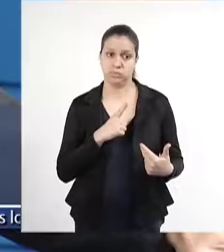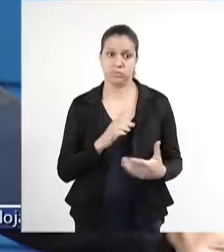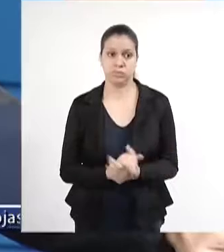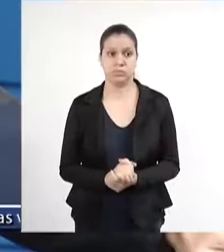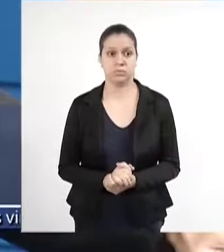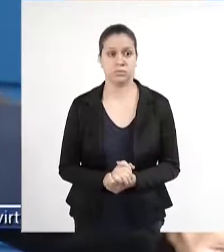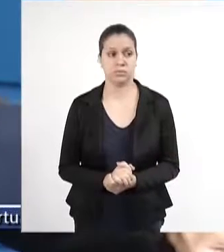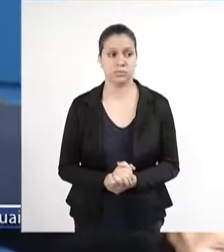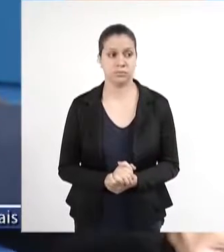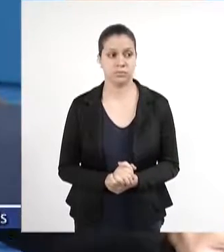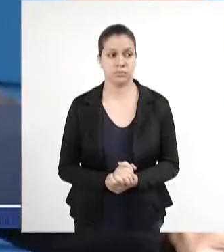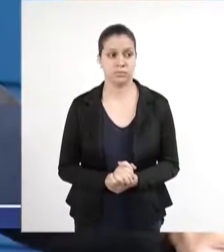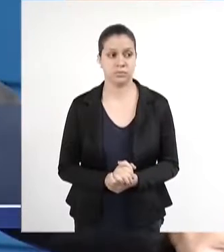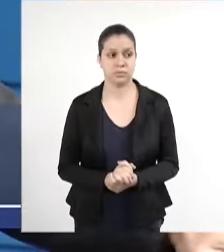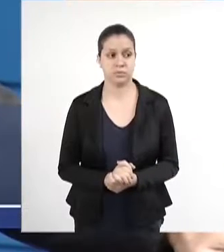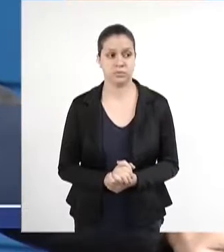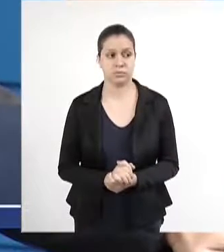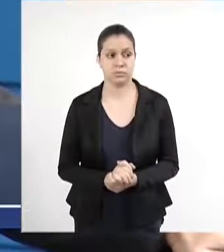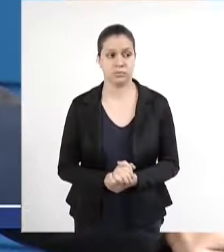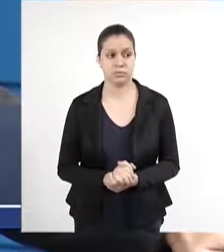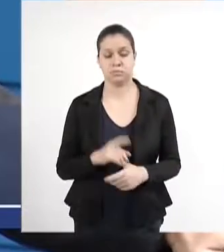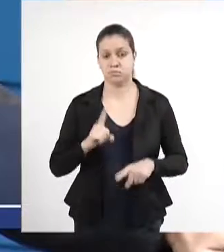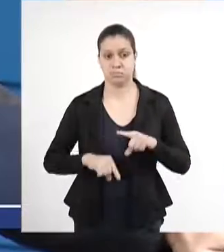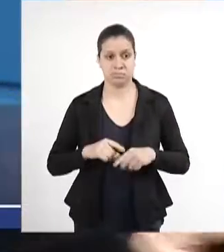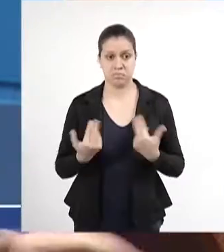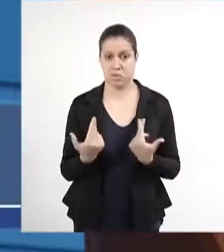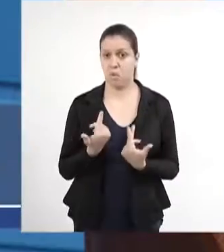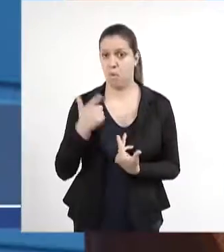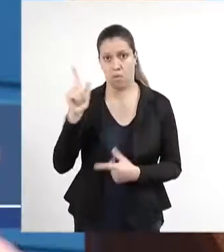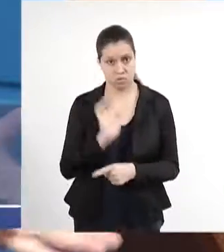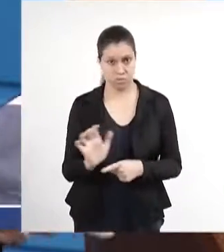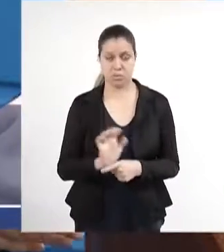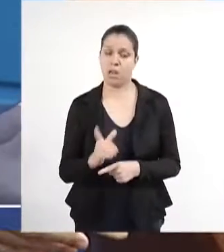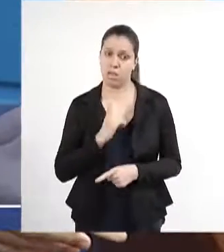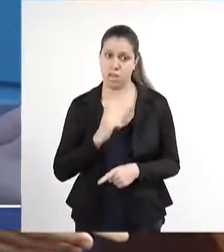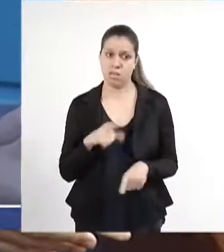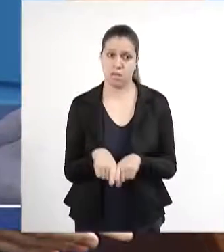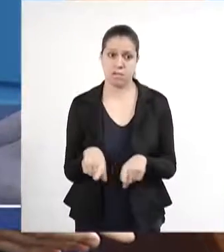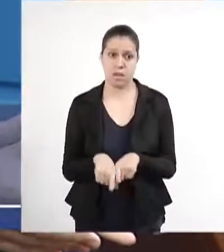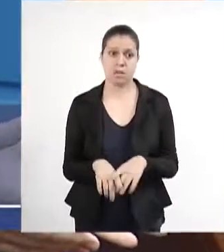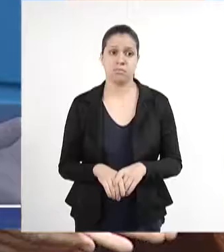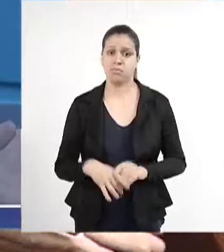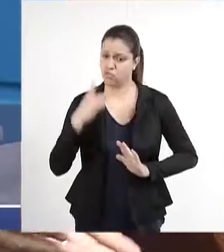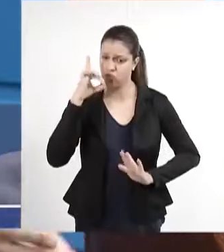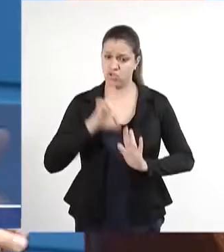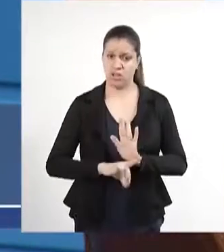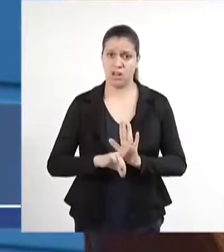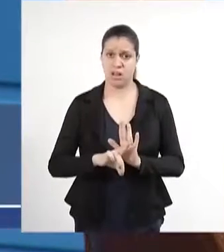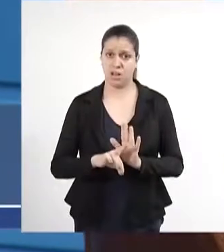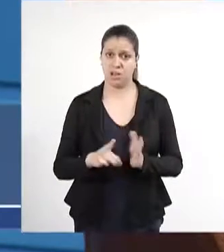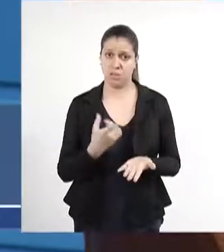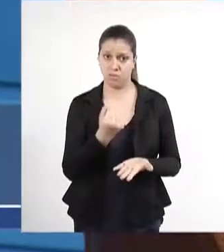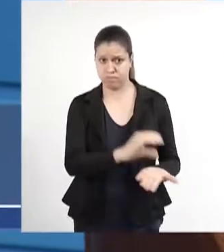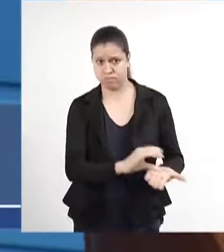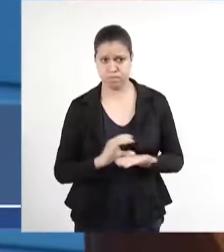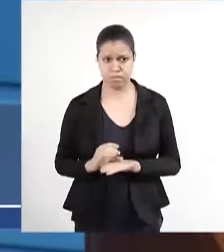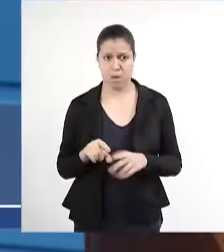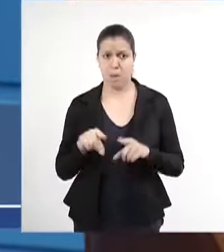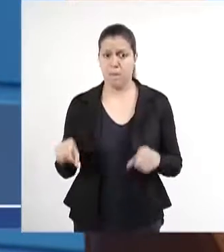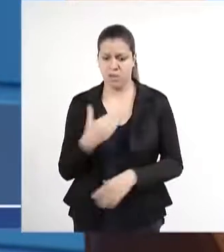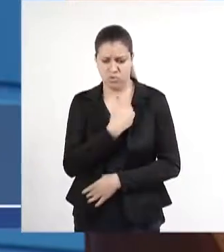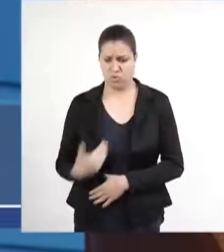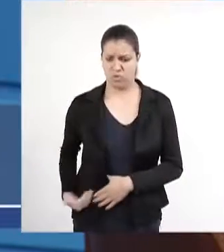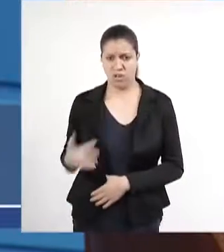né? Produtos semi-elaborados, como outros estados do Brasil são, têm o direito a receber e o governo federal não paga? Como é que é